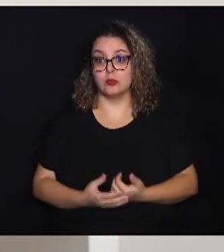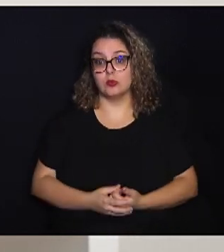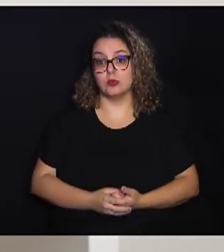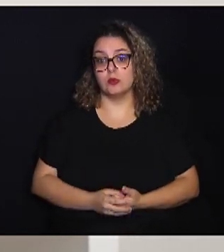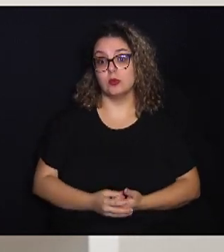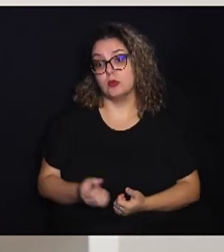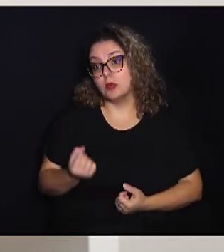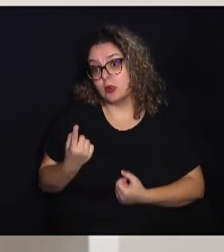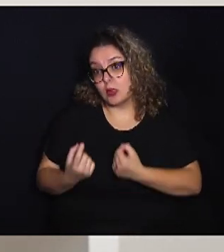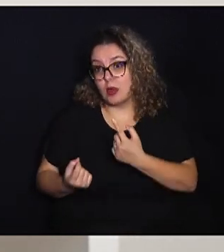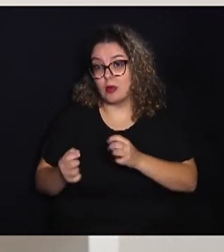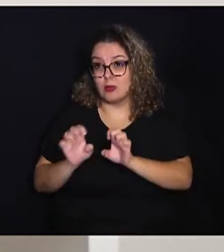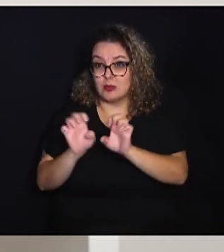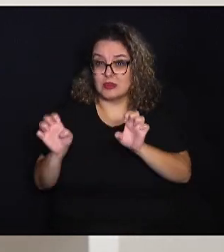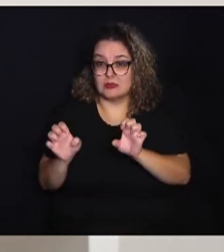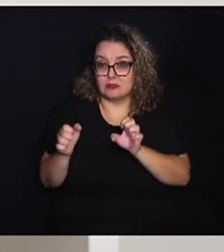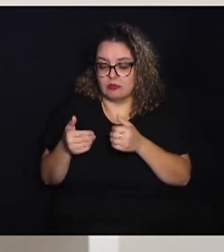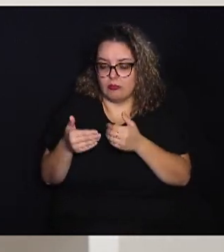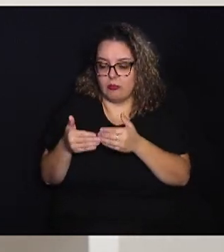algumas estruturas